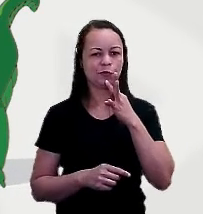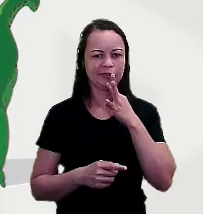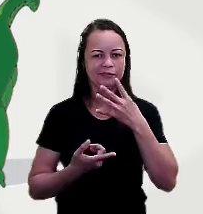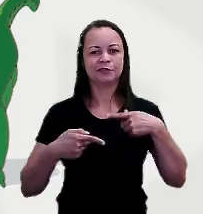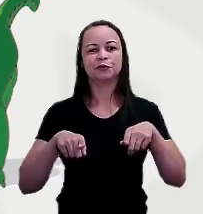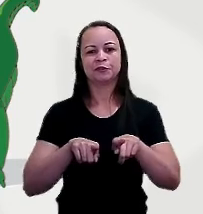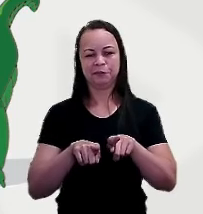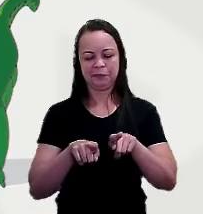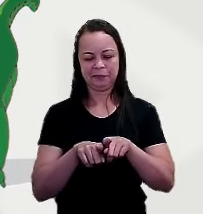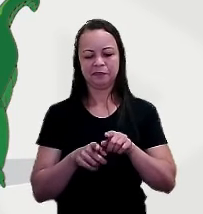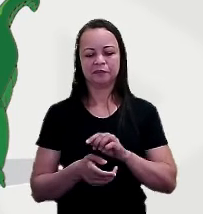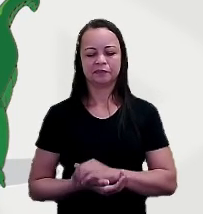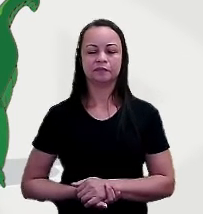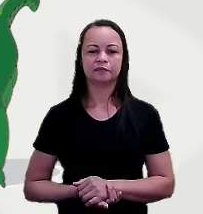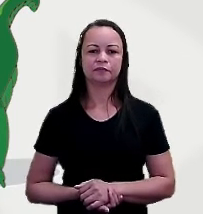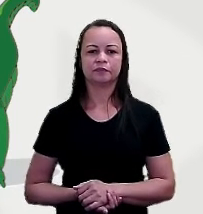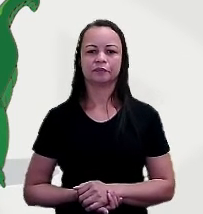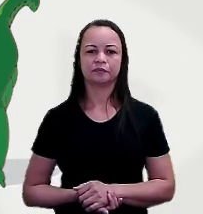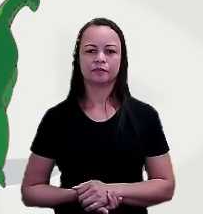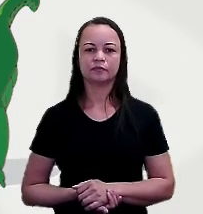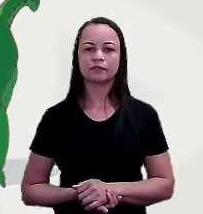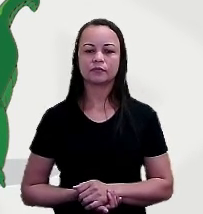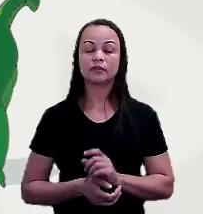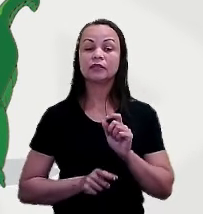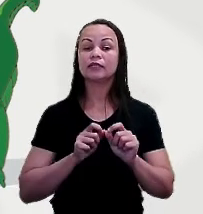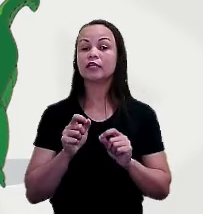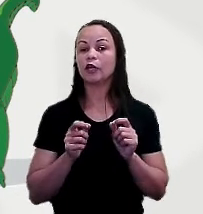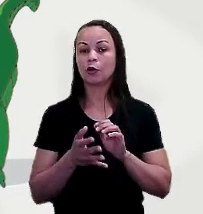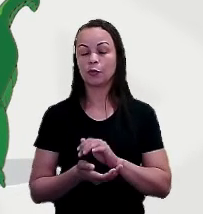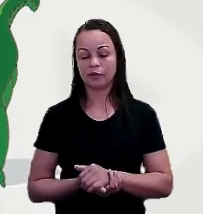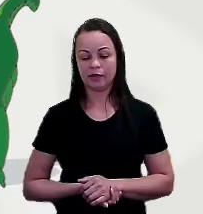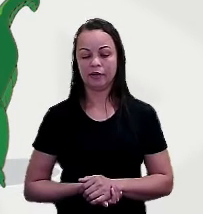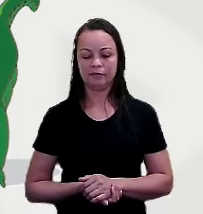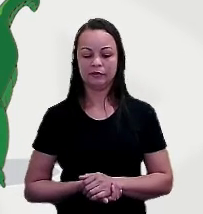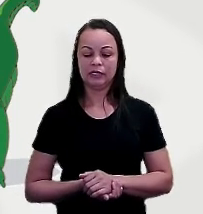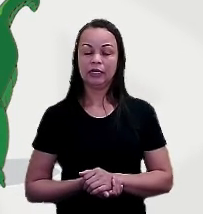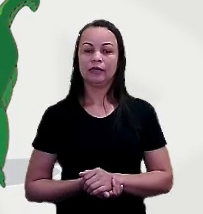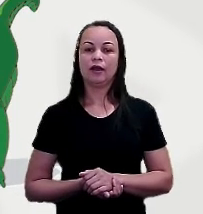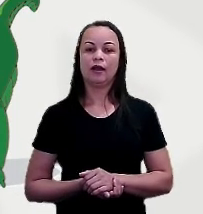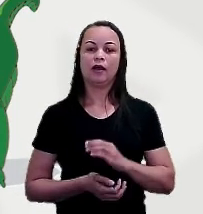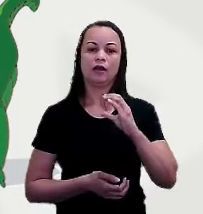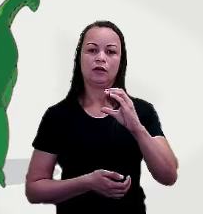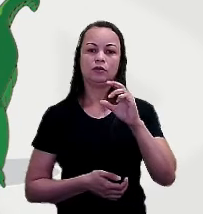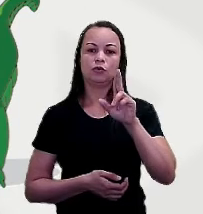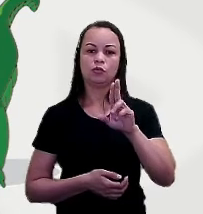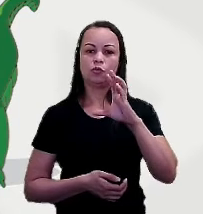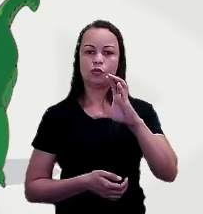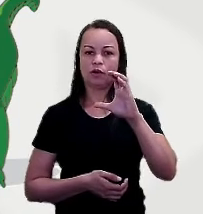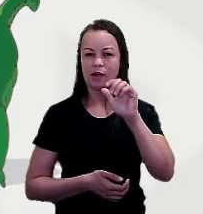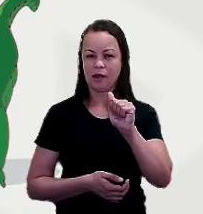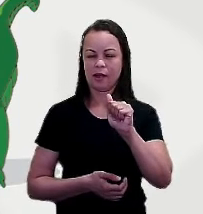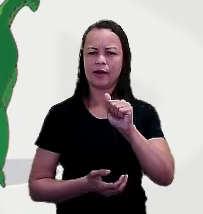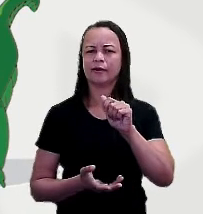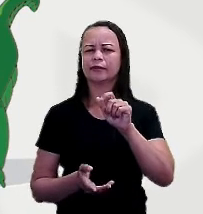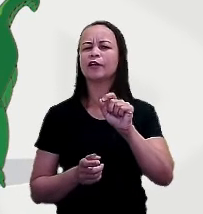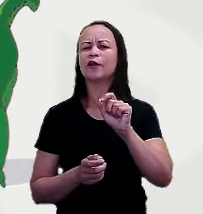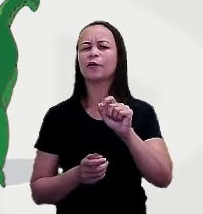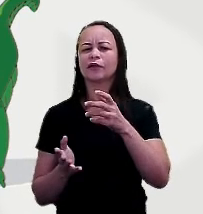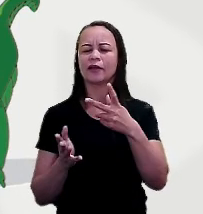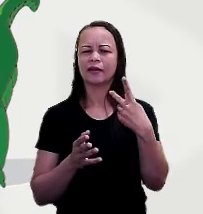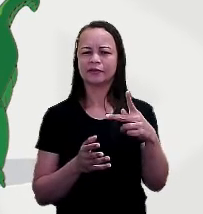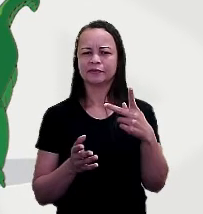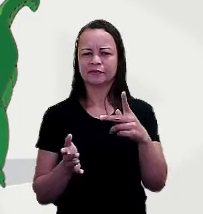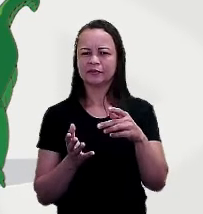do Pica-Pau Amarelo, tá? É a Cuca. Quem já viu a Cuca aqui? Tem